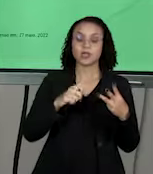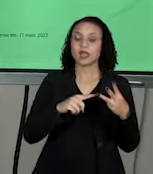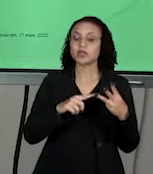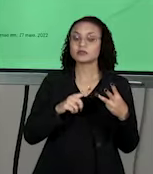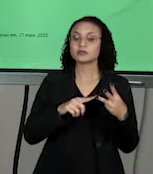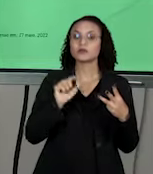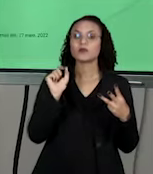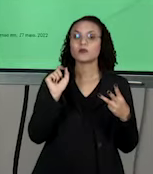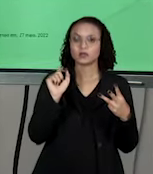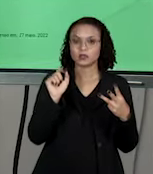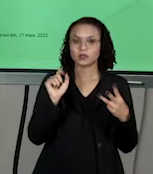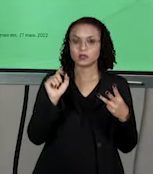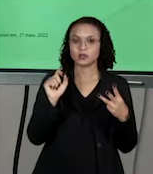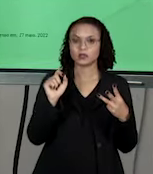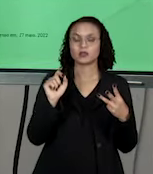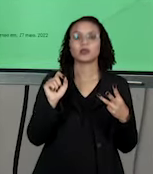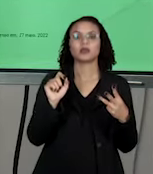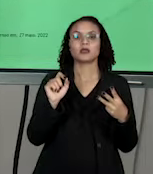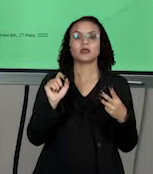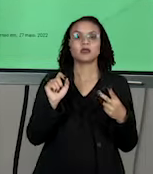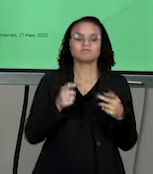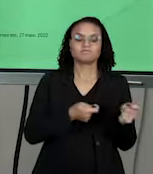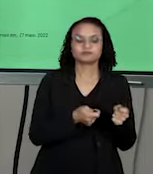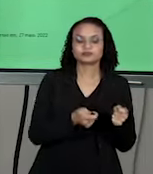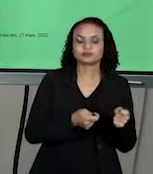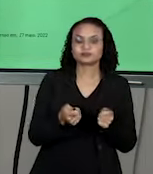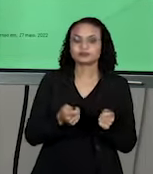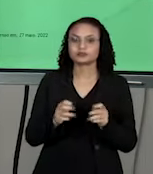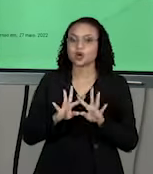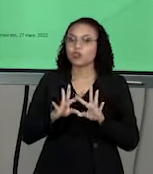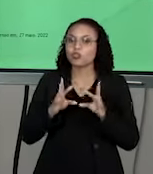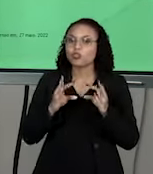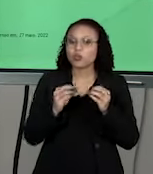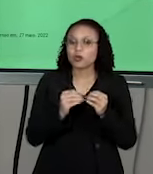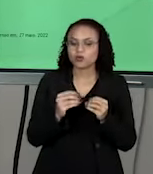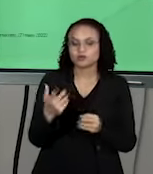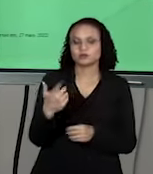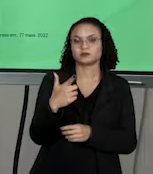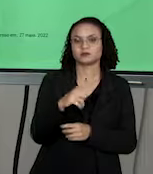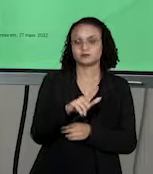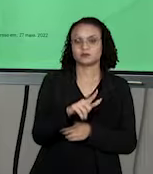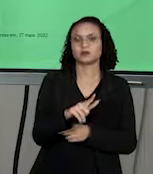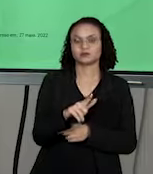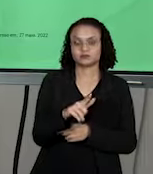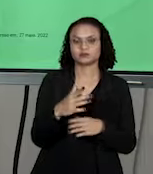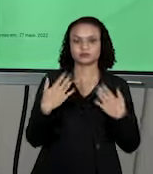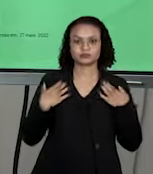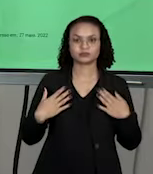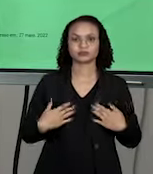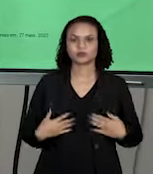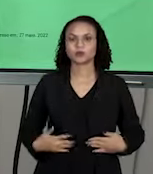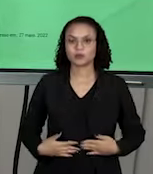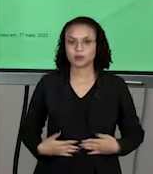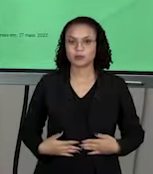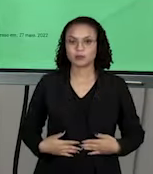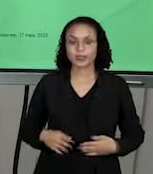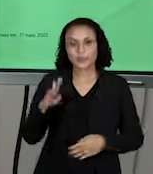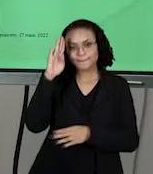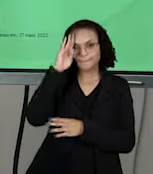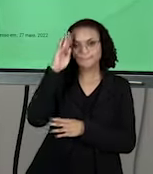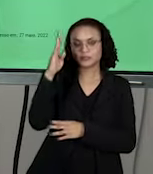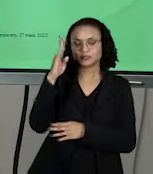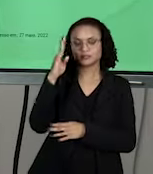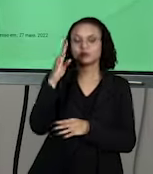É ela quem coordena a ação de todas as demais glândulas que nós temos no corpo, né? Ela vai